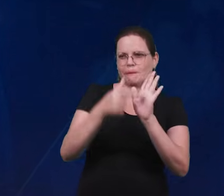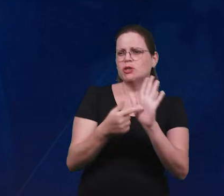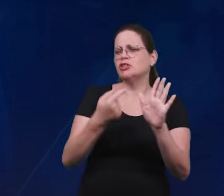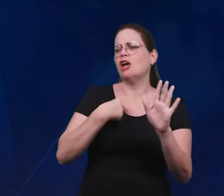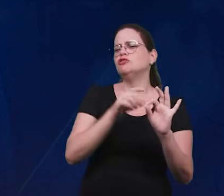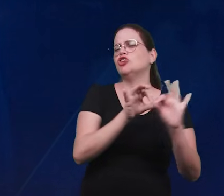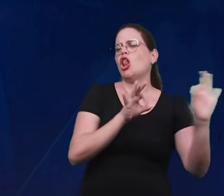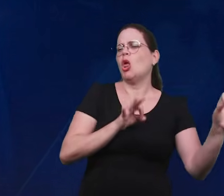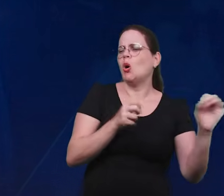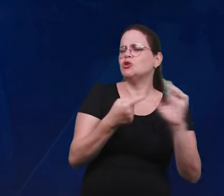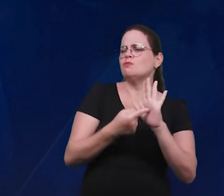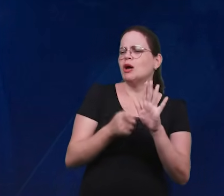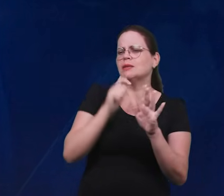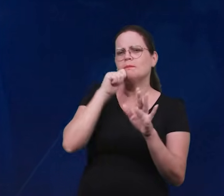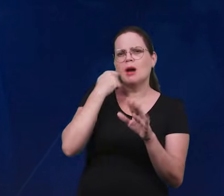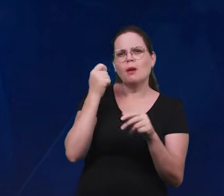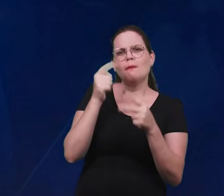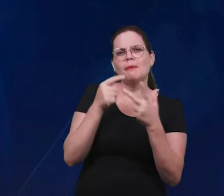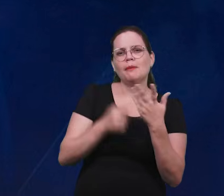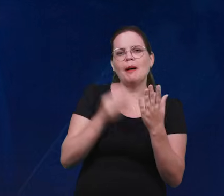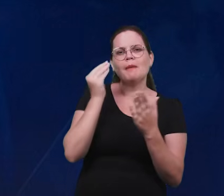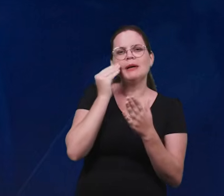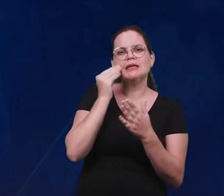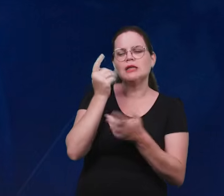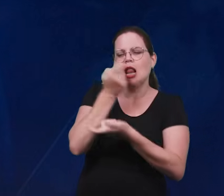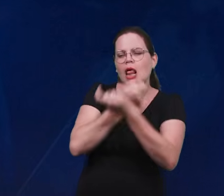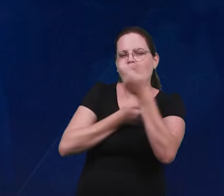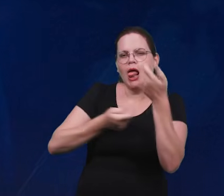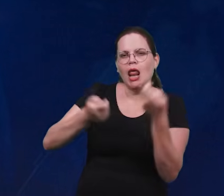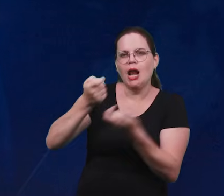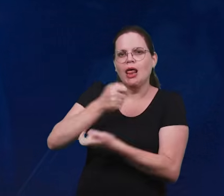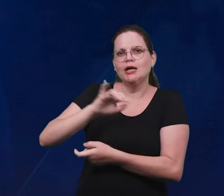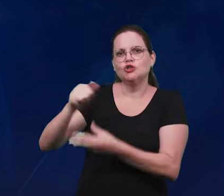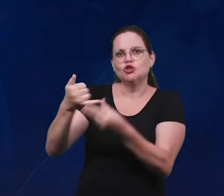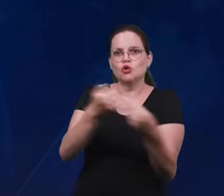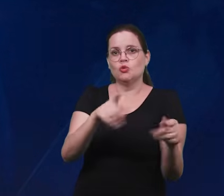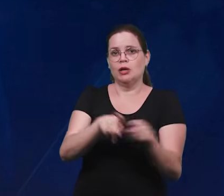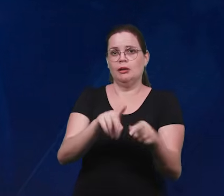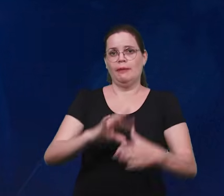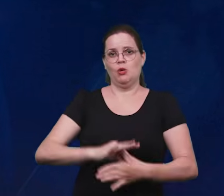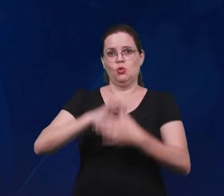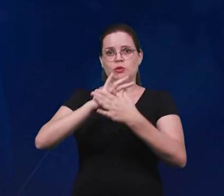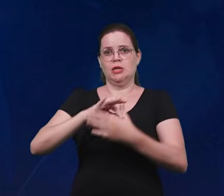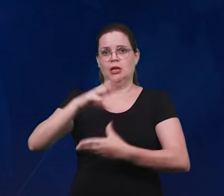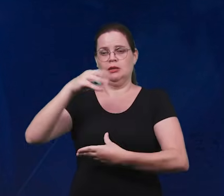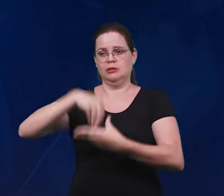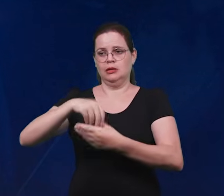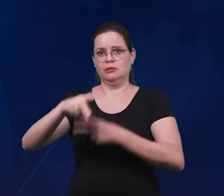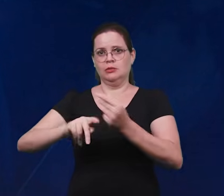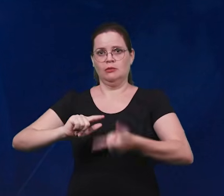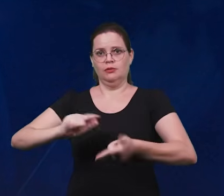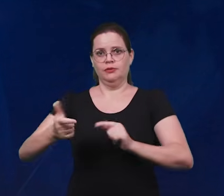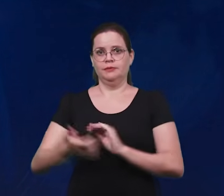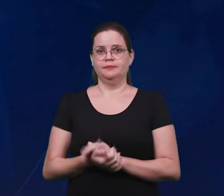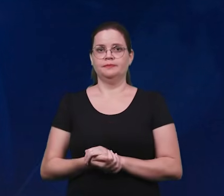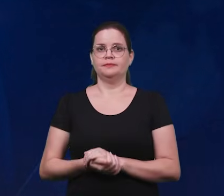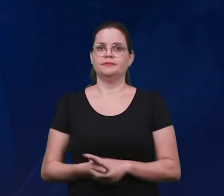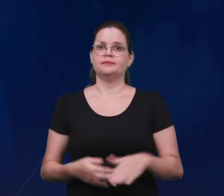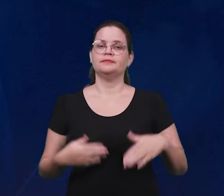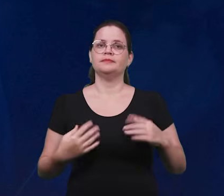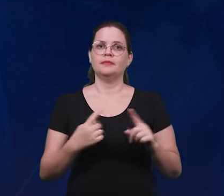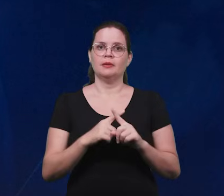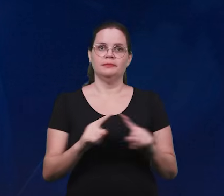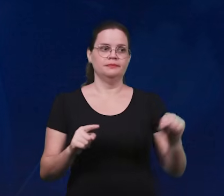para enganar Josué e também os príncipes de Israel. Todavia, em defesa dos